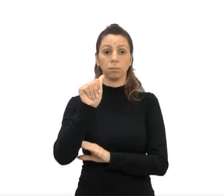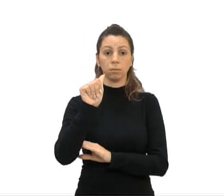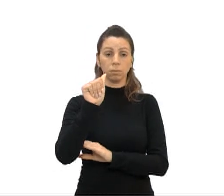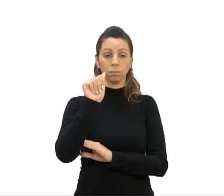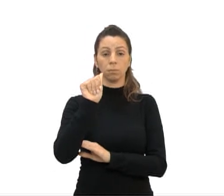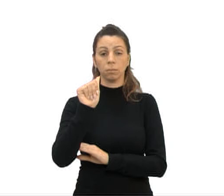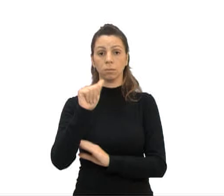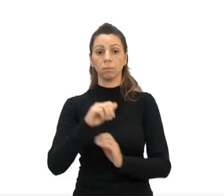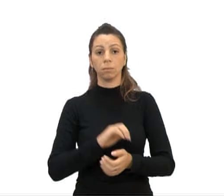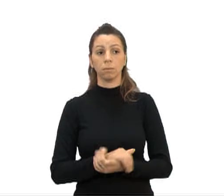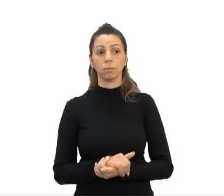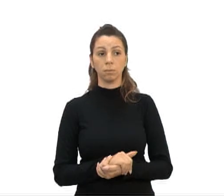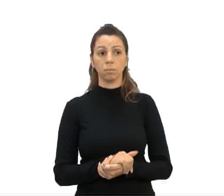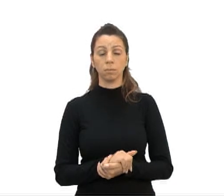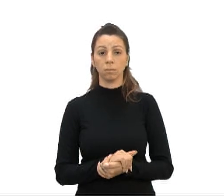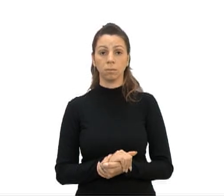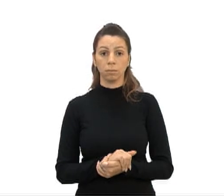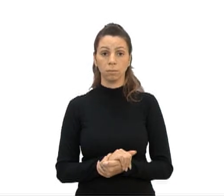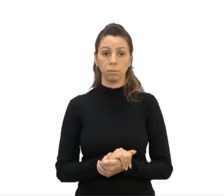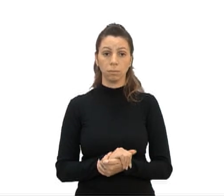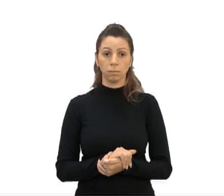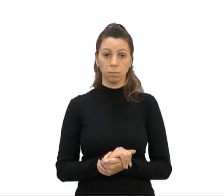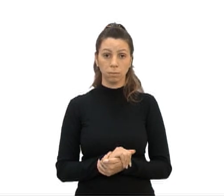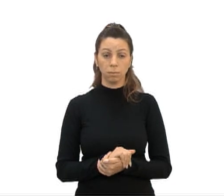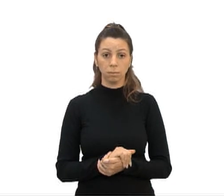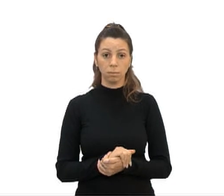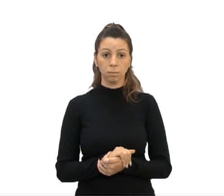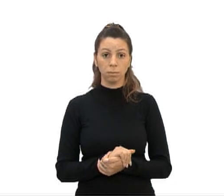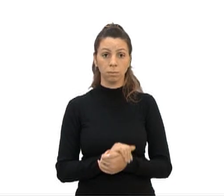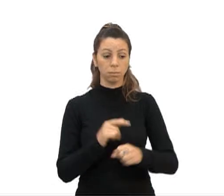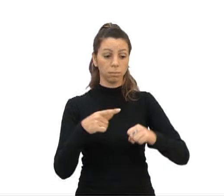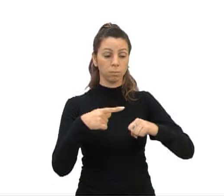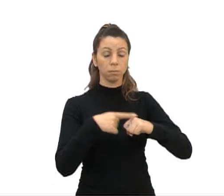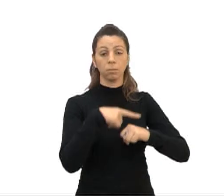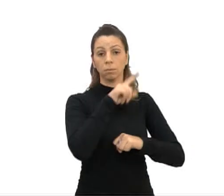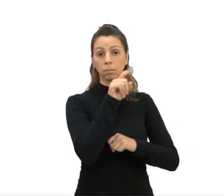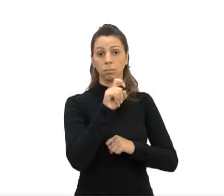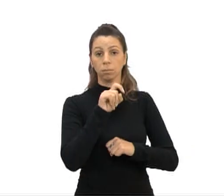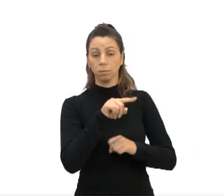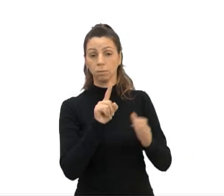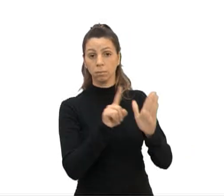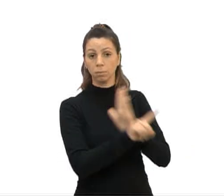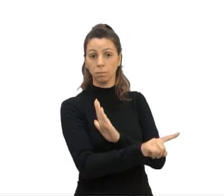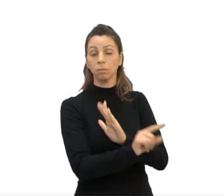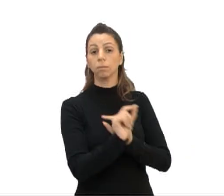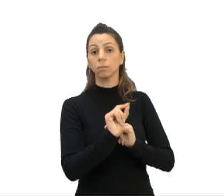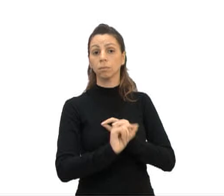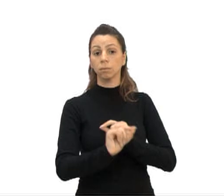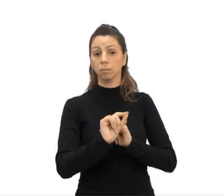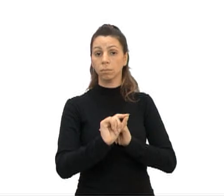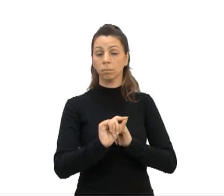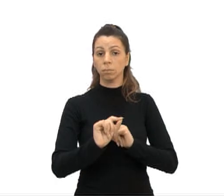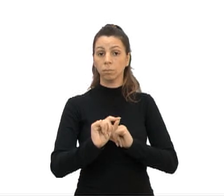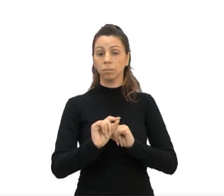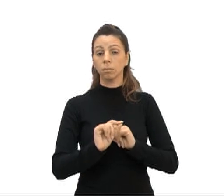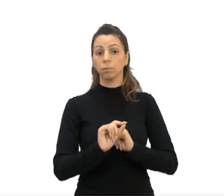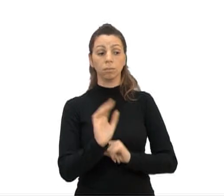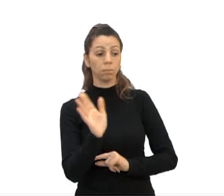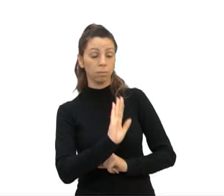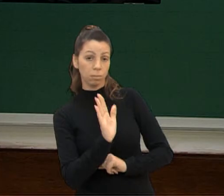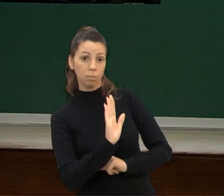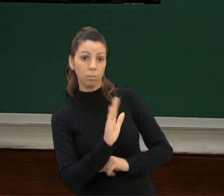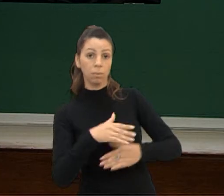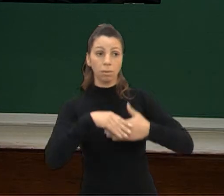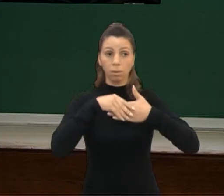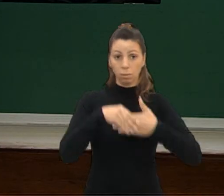nós podemos dizer Hola, que tal? Pronomes interrogativos e também falamos sobre os saludos e despedidas,